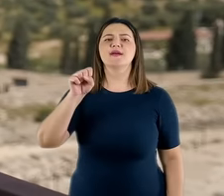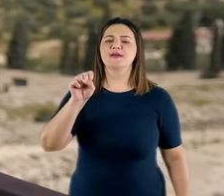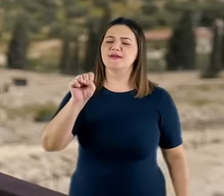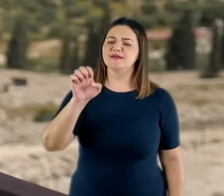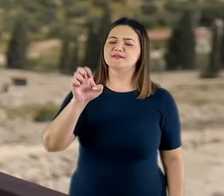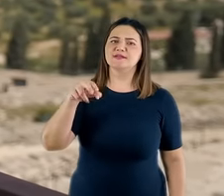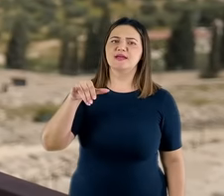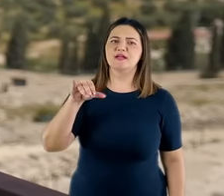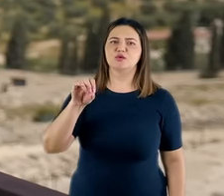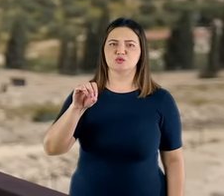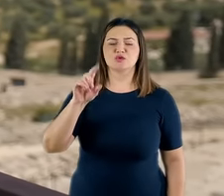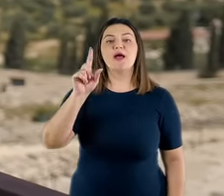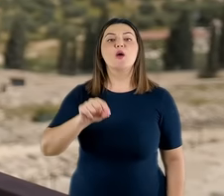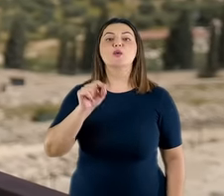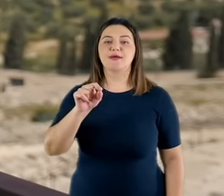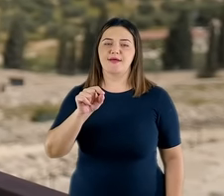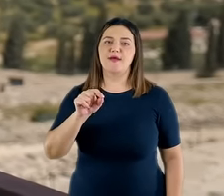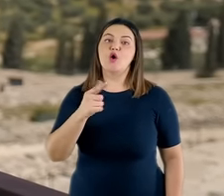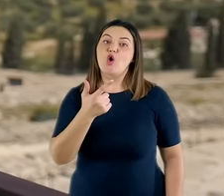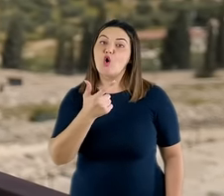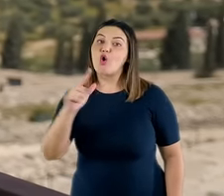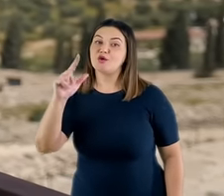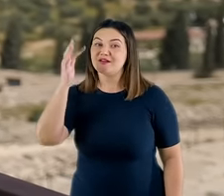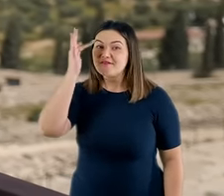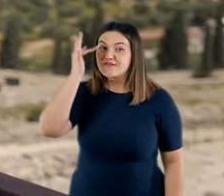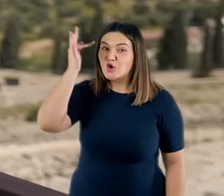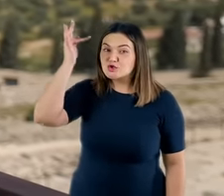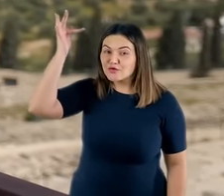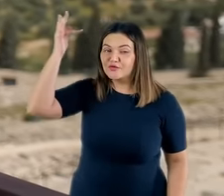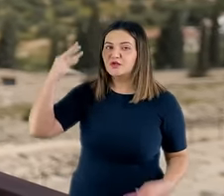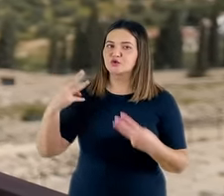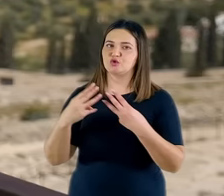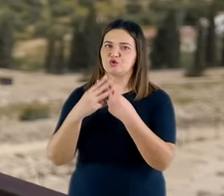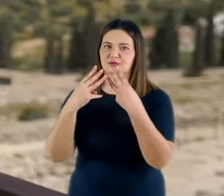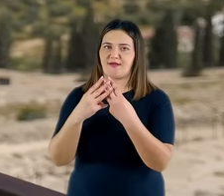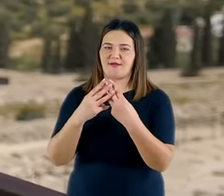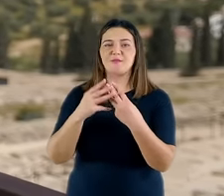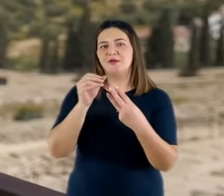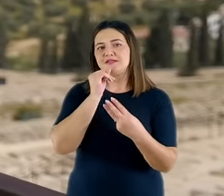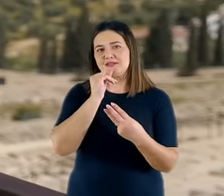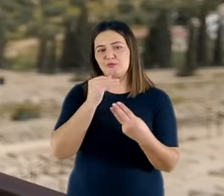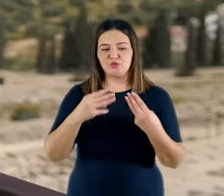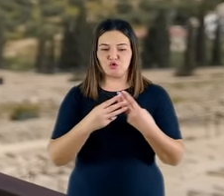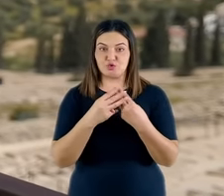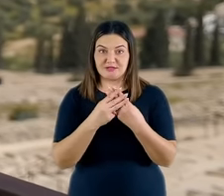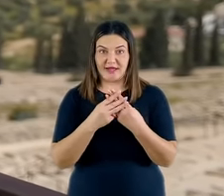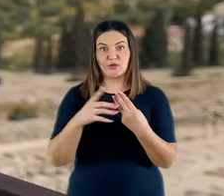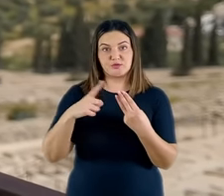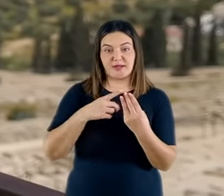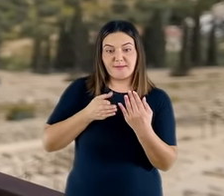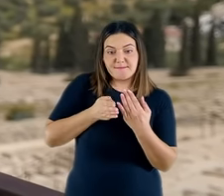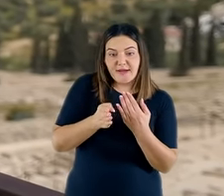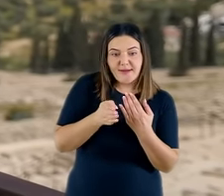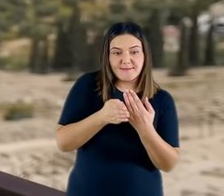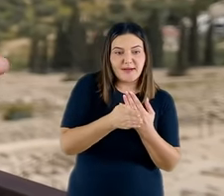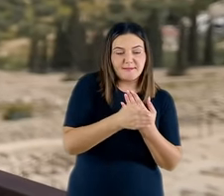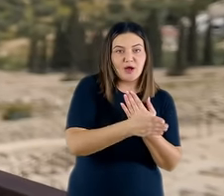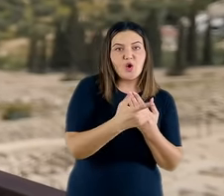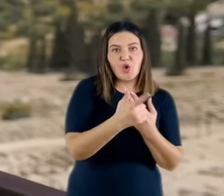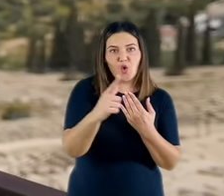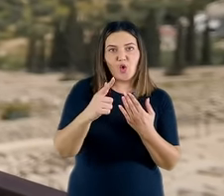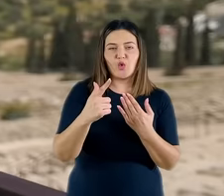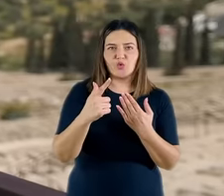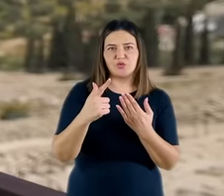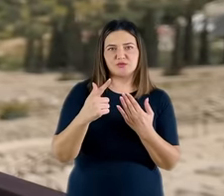onde nós saibamos, seria uma outra filosofia judaica, um setor ou um segmento do judaísmo que havia nos tempos de